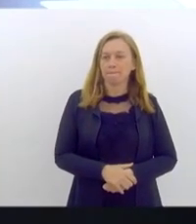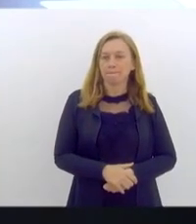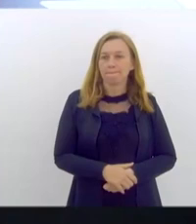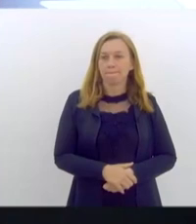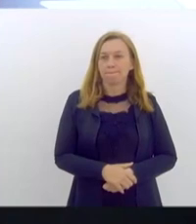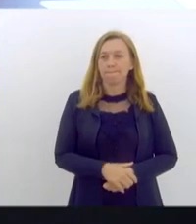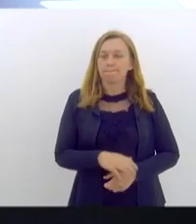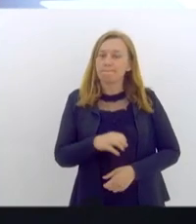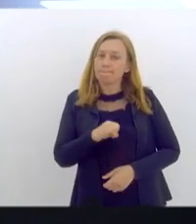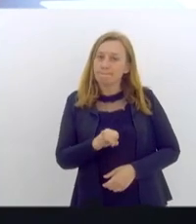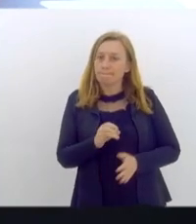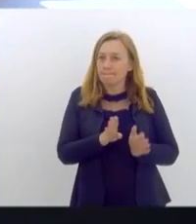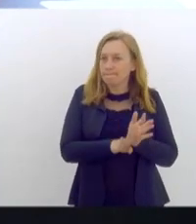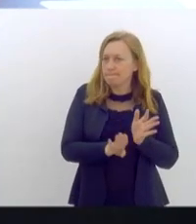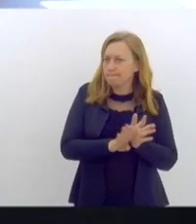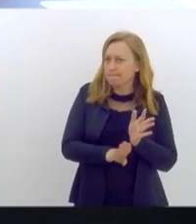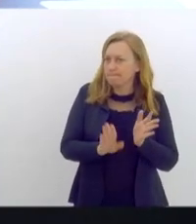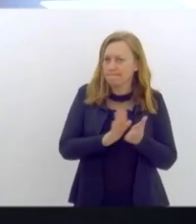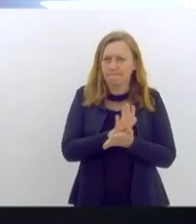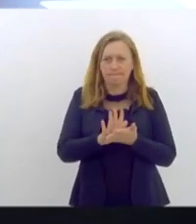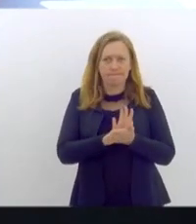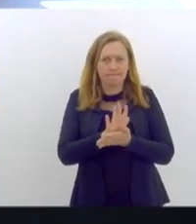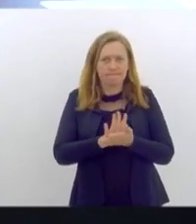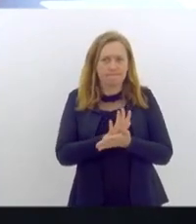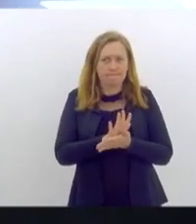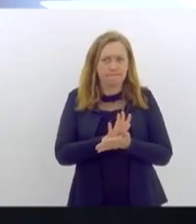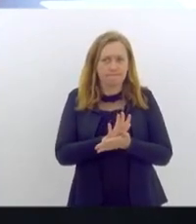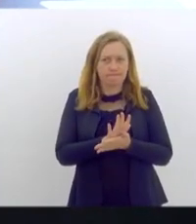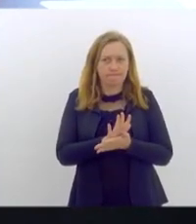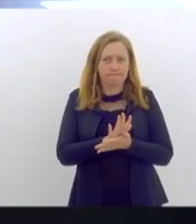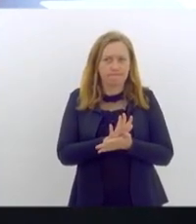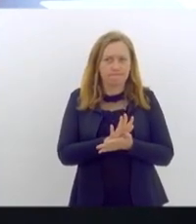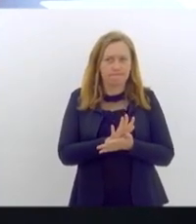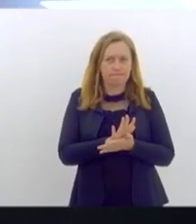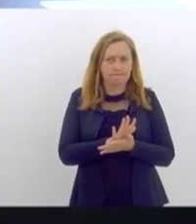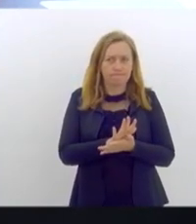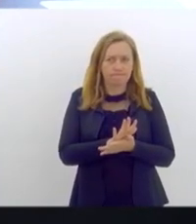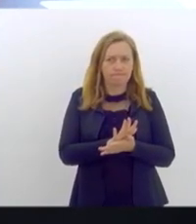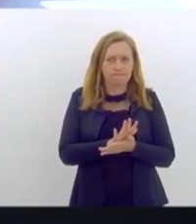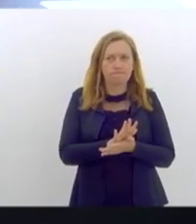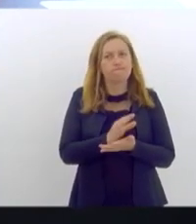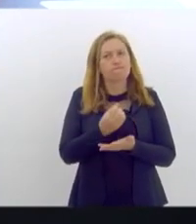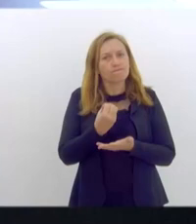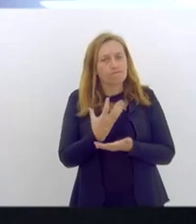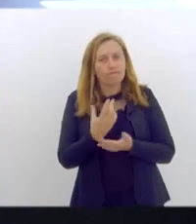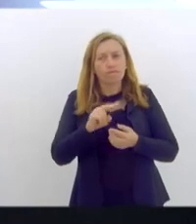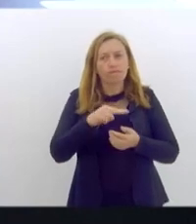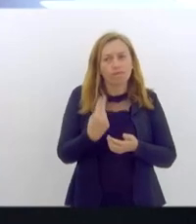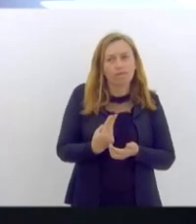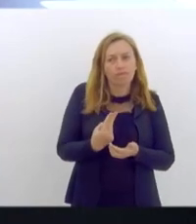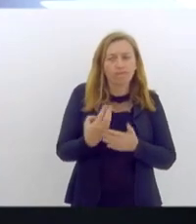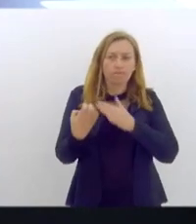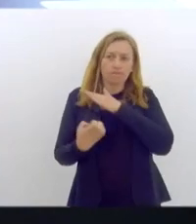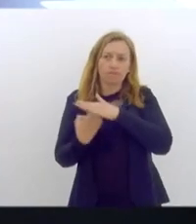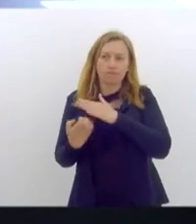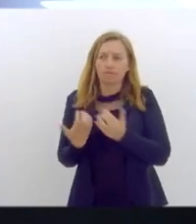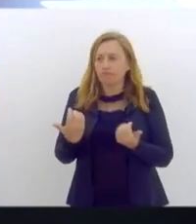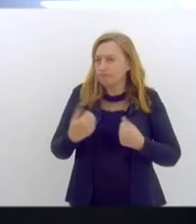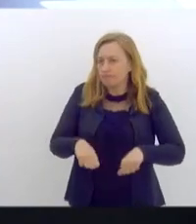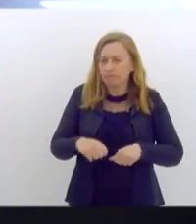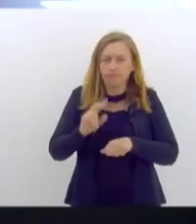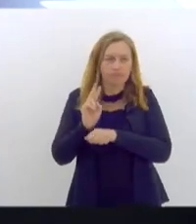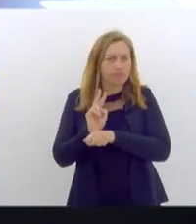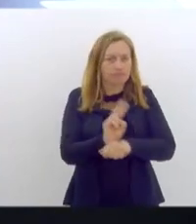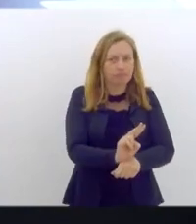se eu não gasto dinheiro eu fui ineficiente ou as empresas não precisam de empréstimo